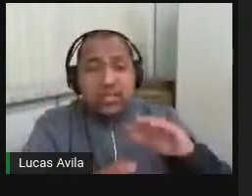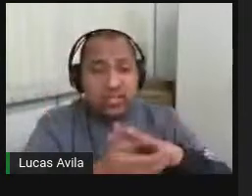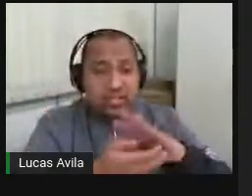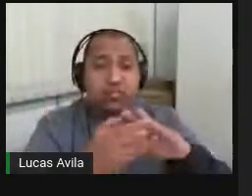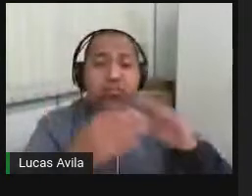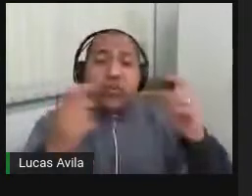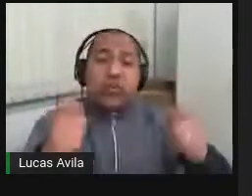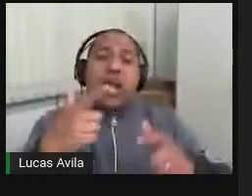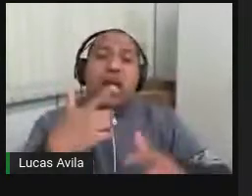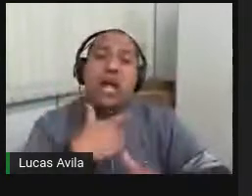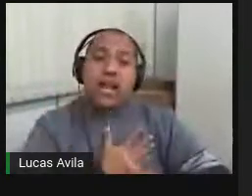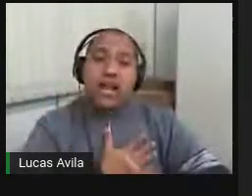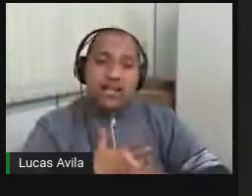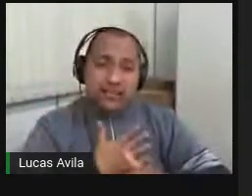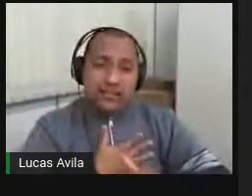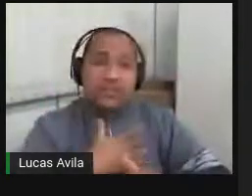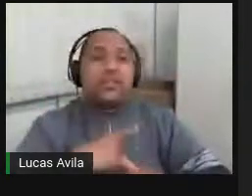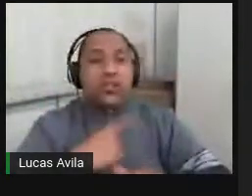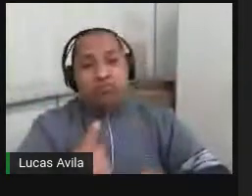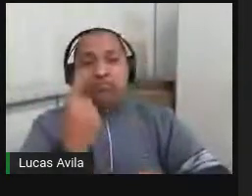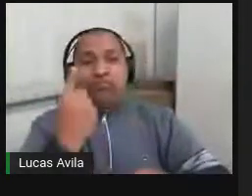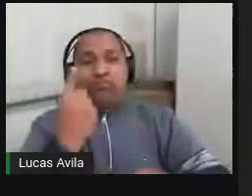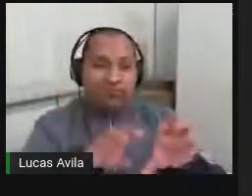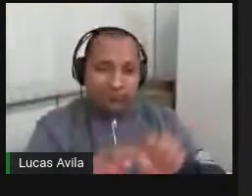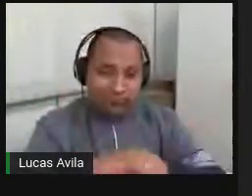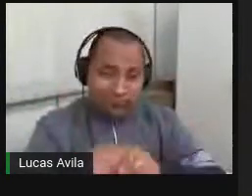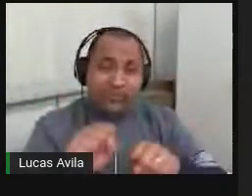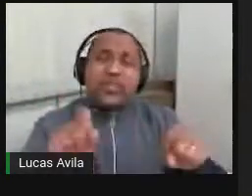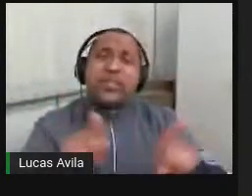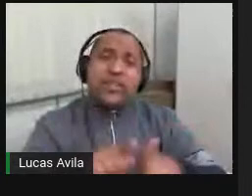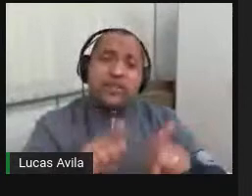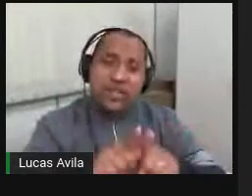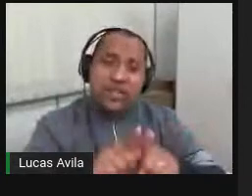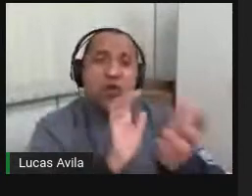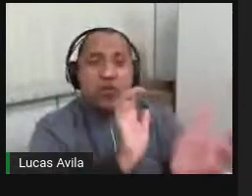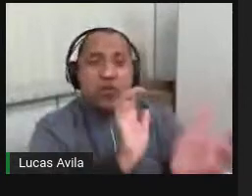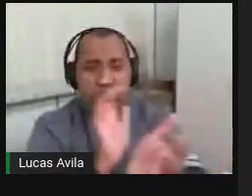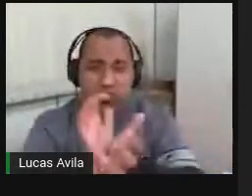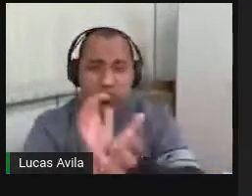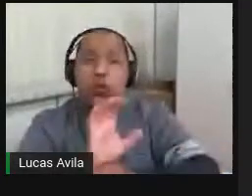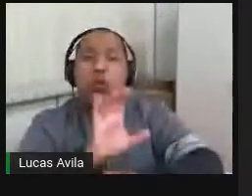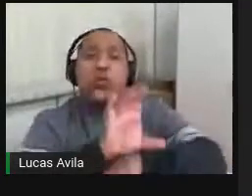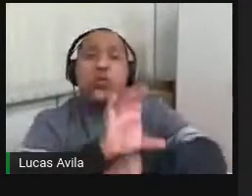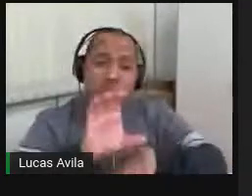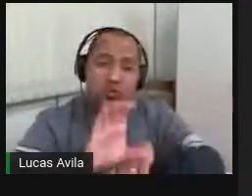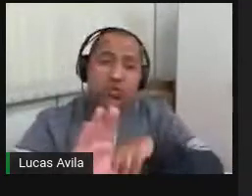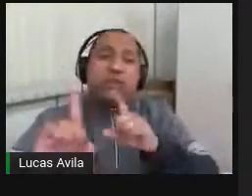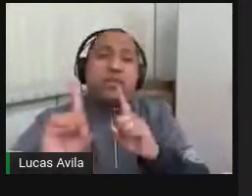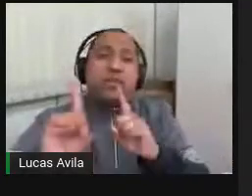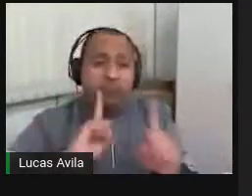uma formanda. Cumprimento aos nossos colegas, né, de curso, coordenadores,